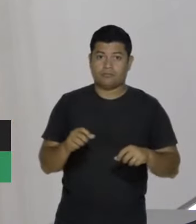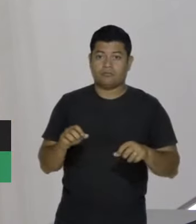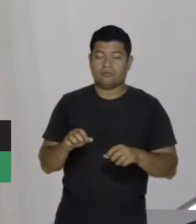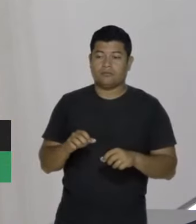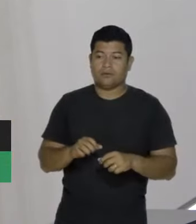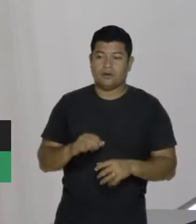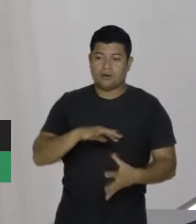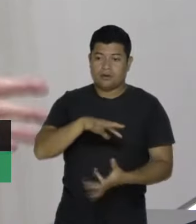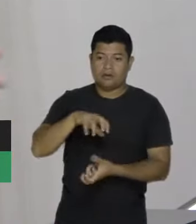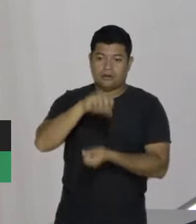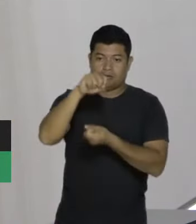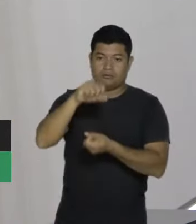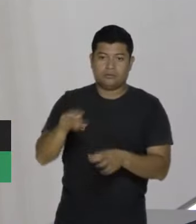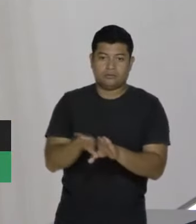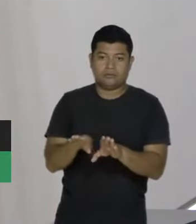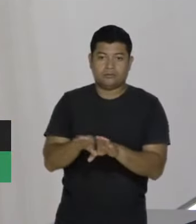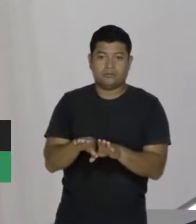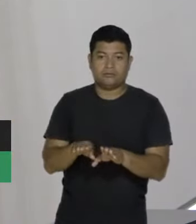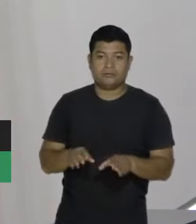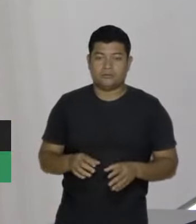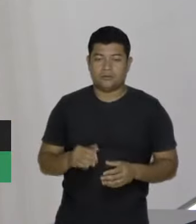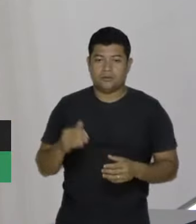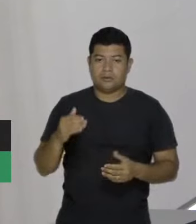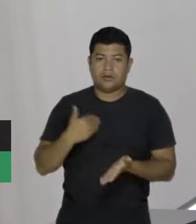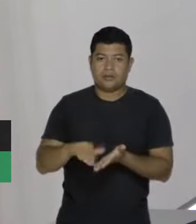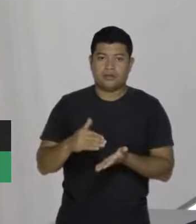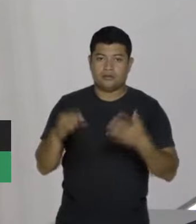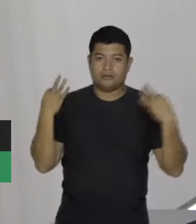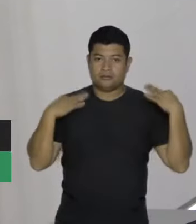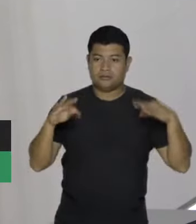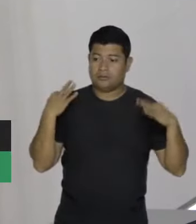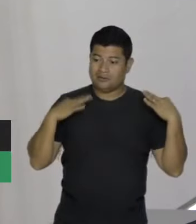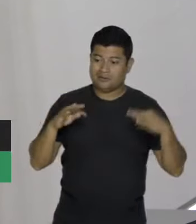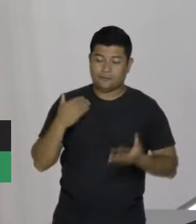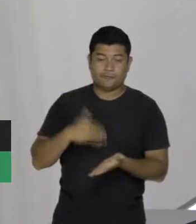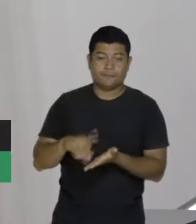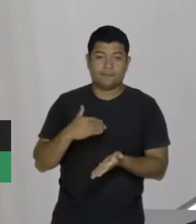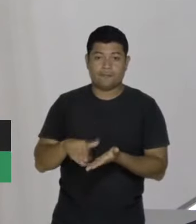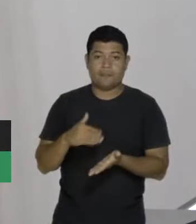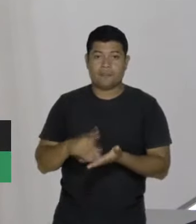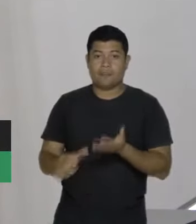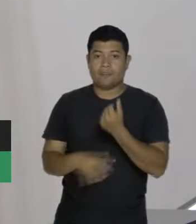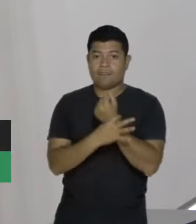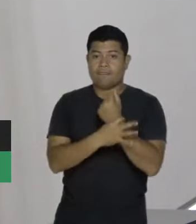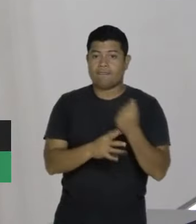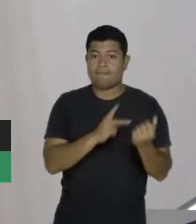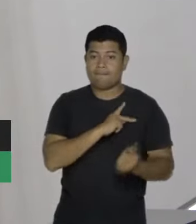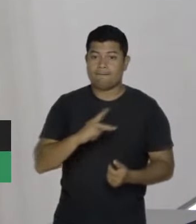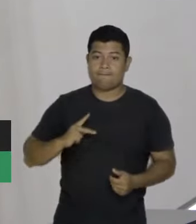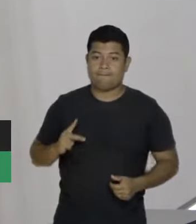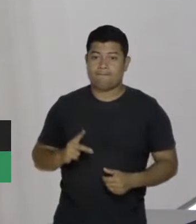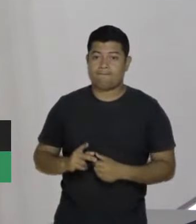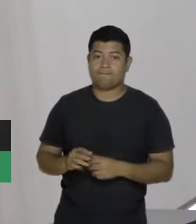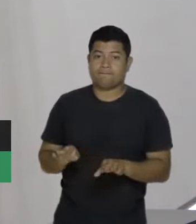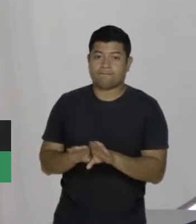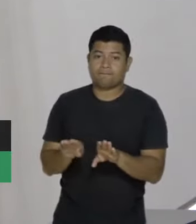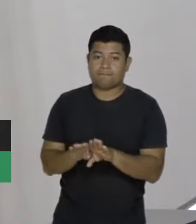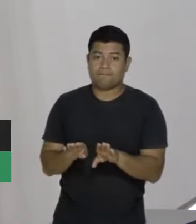Sustentável, Secretaria de Turismo, Secretaria de Segurança Pública e abre